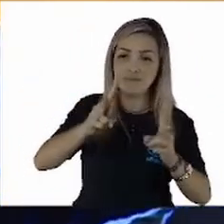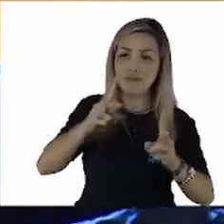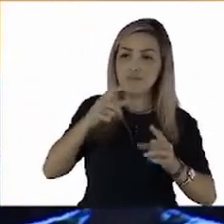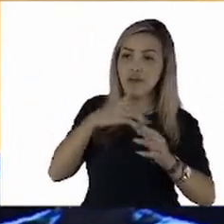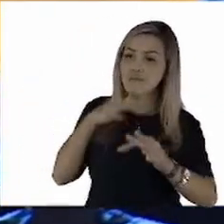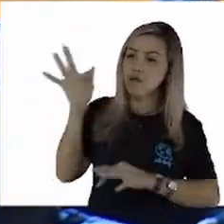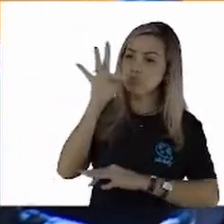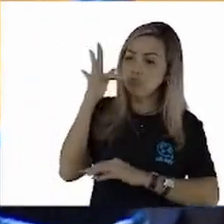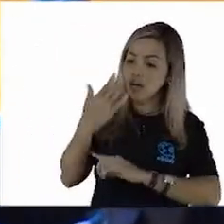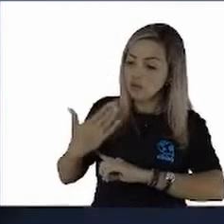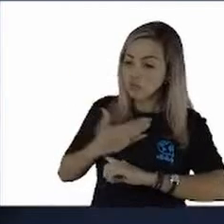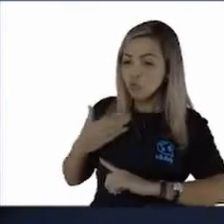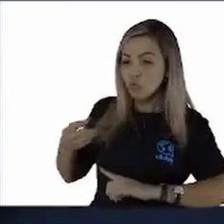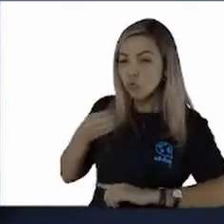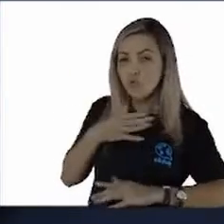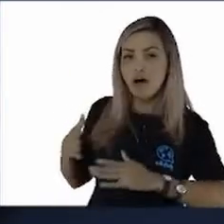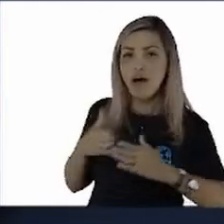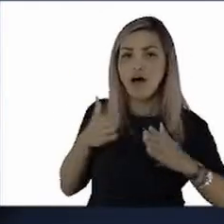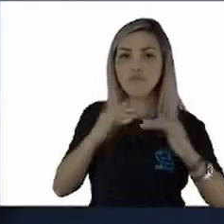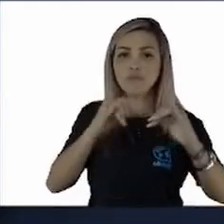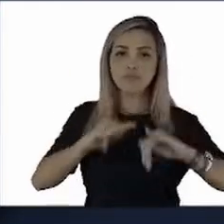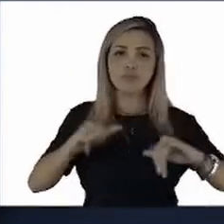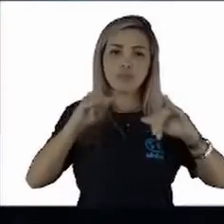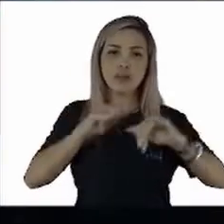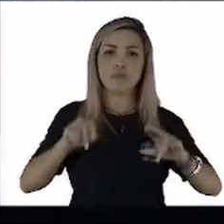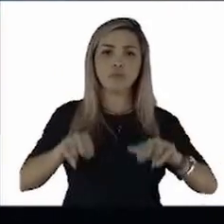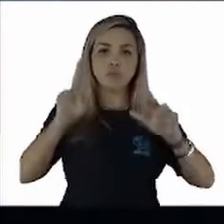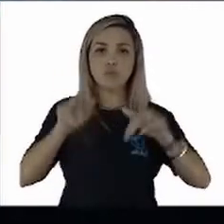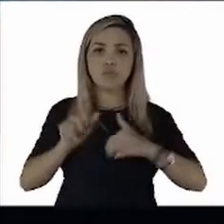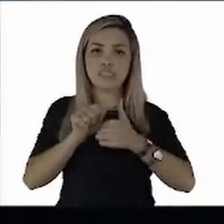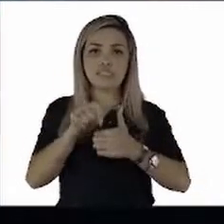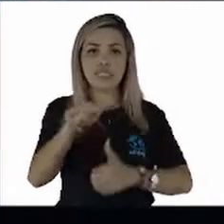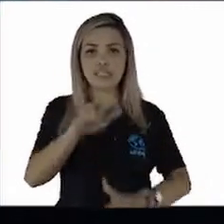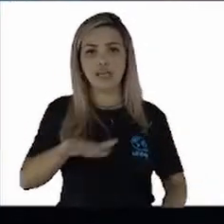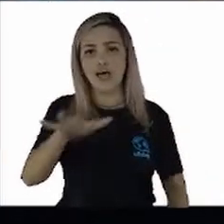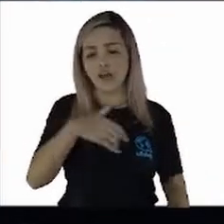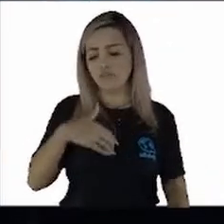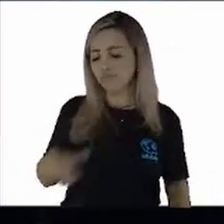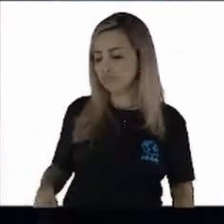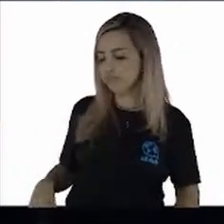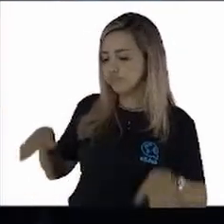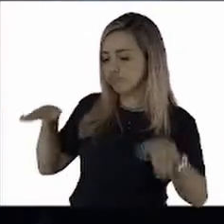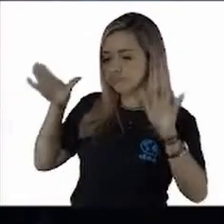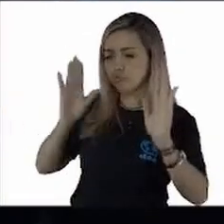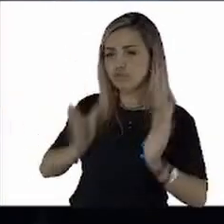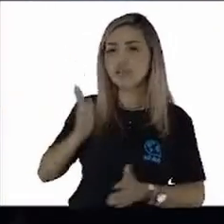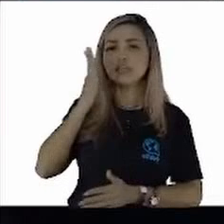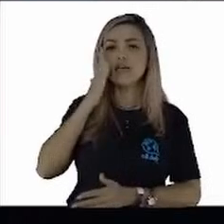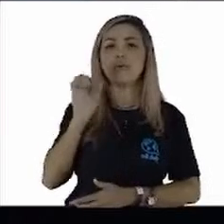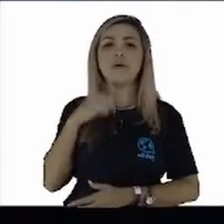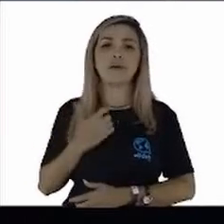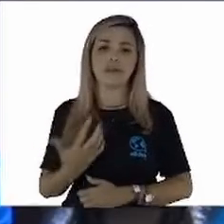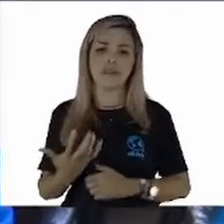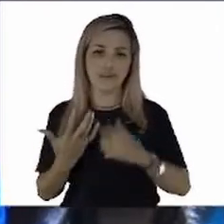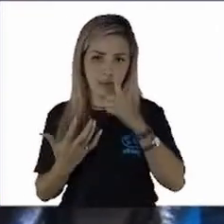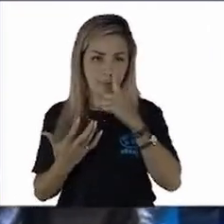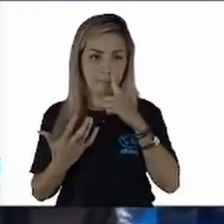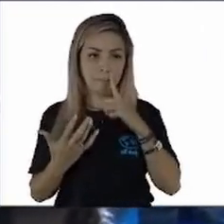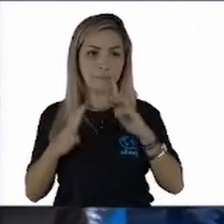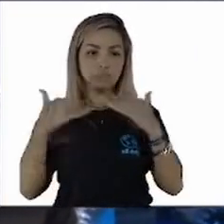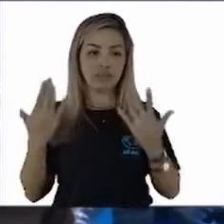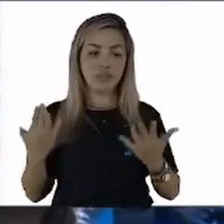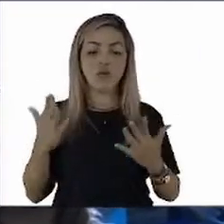me serviu para conhecer uma nova carreira de publicidade, mas eu nunca segui nessa área. Desde garoto eu já sabia mais ou menos o que eu queria. Então,